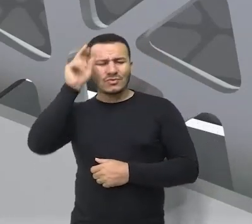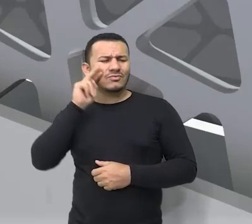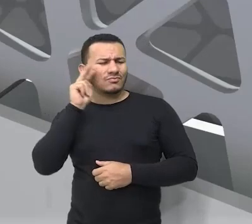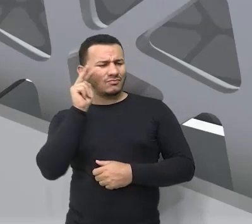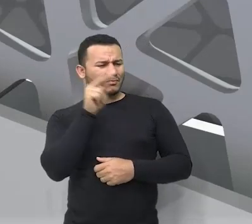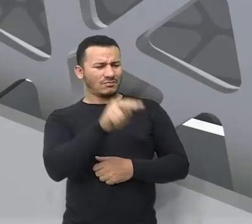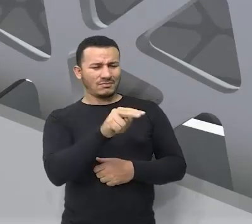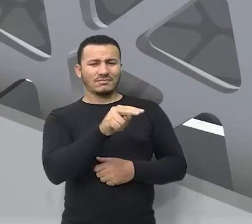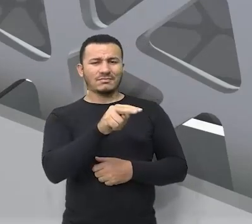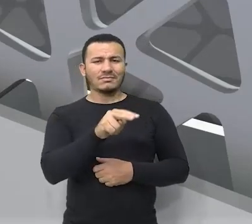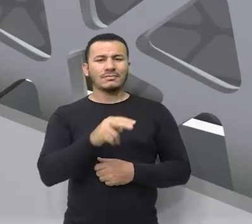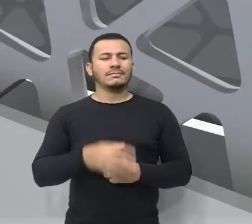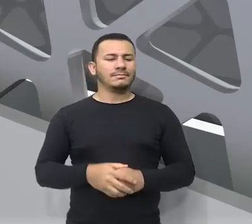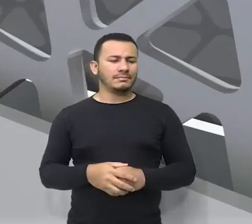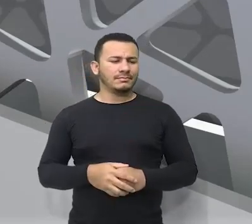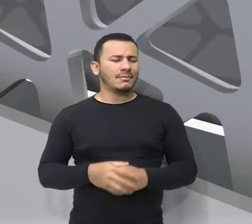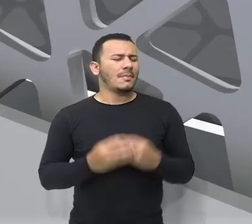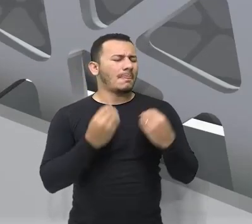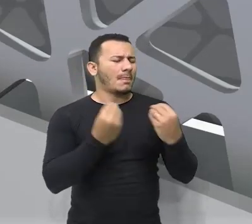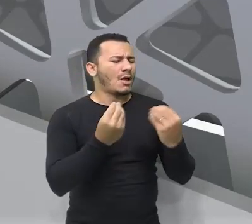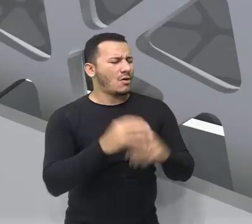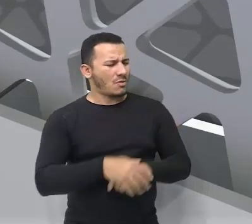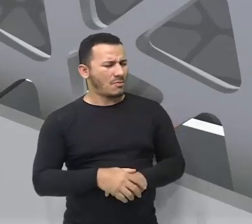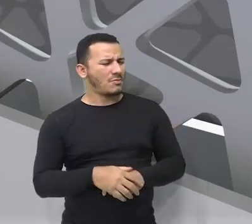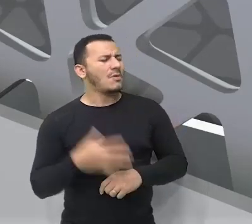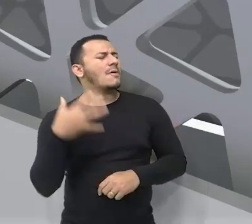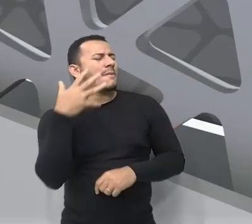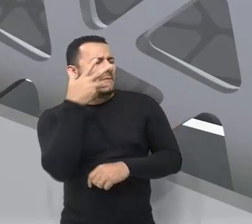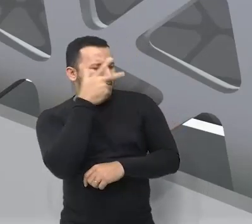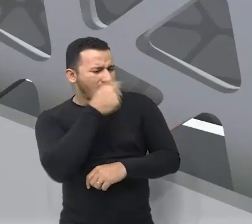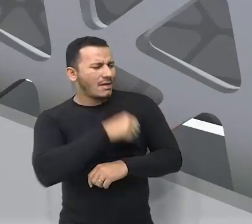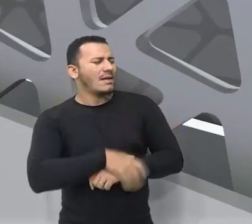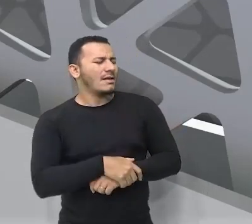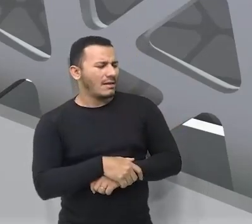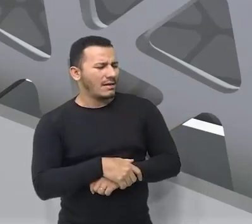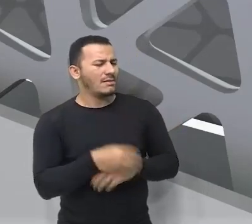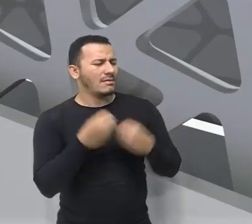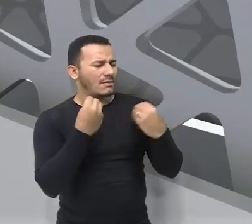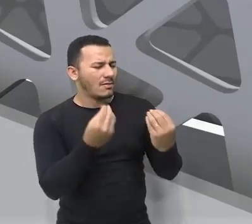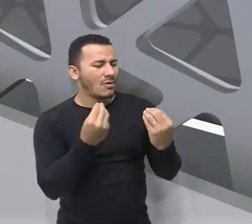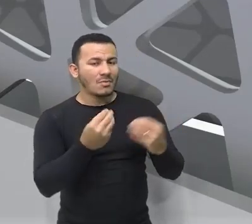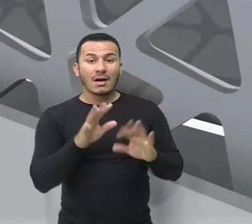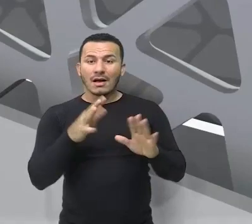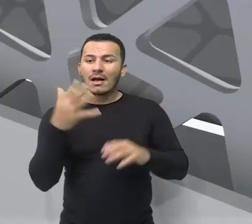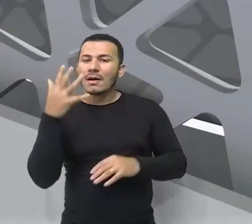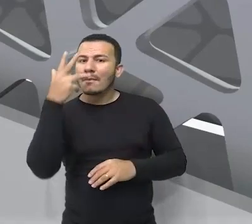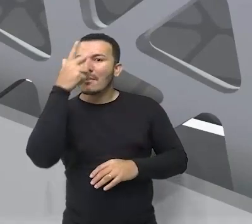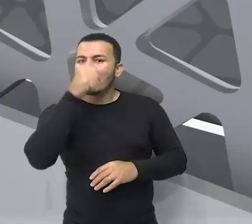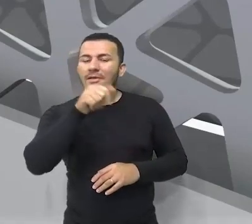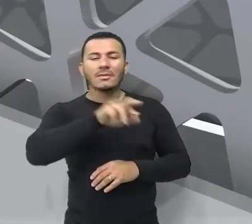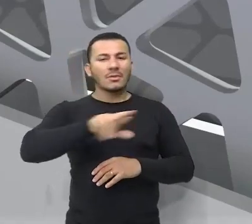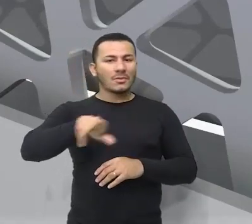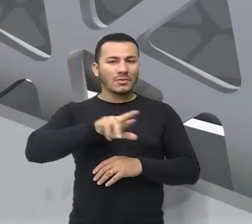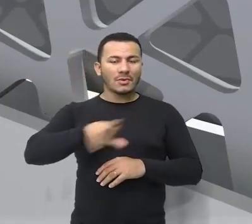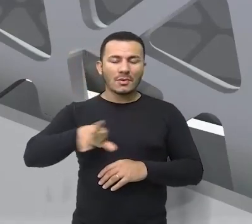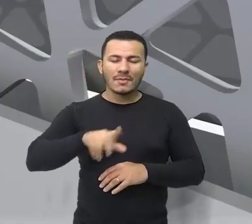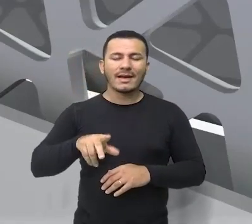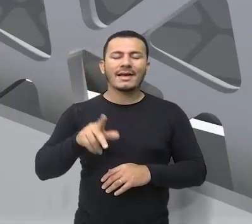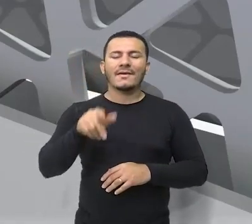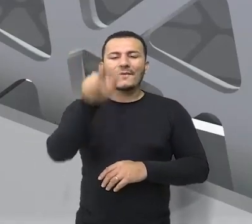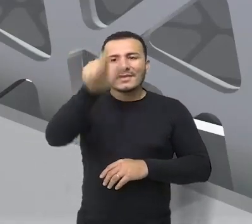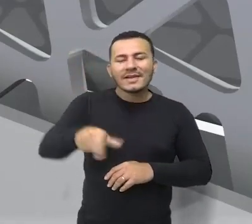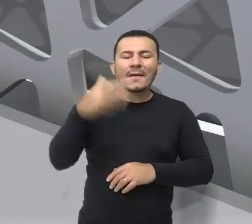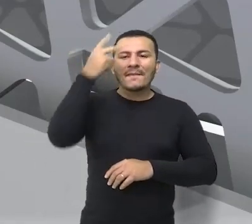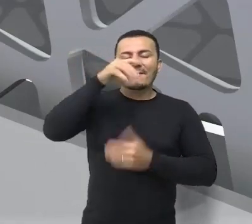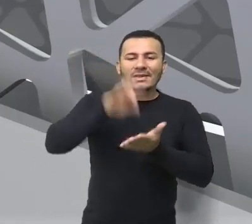alguém responsável por você vai e diz: bonito, hein? Nessa situação, o que ele quer dizer é que o que você fez não foi nada